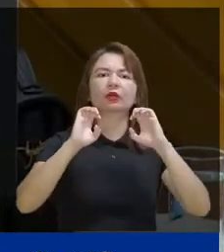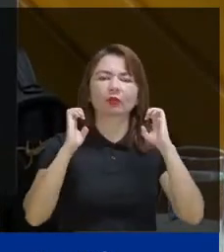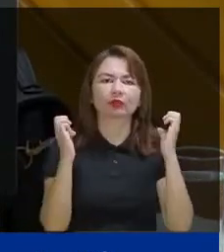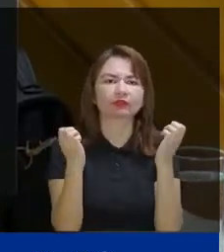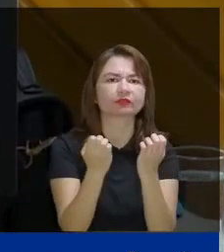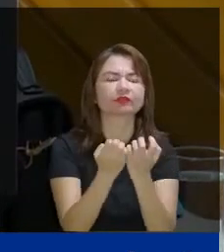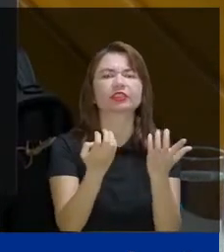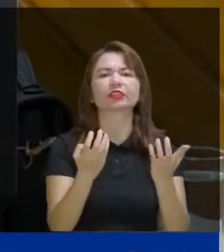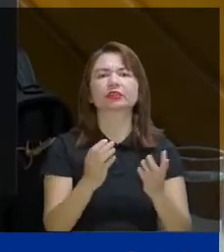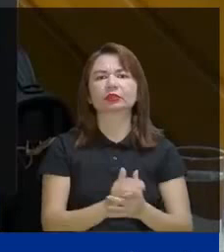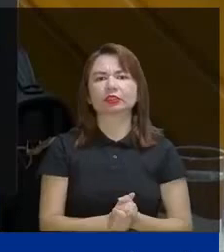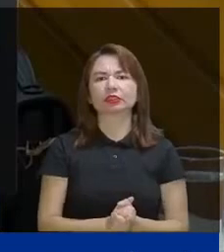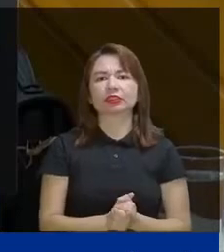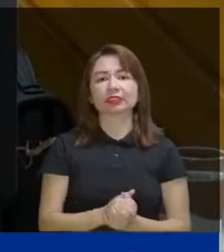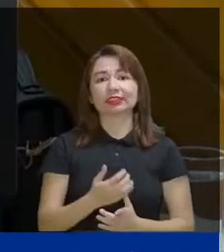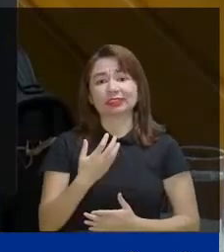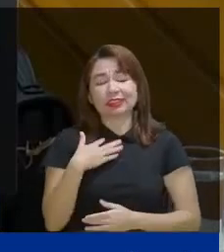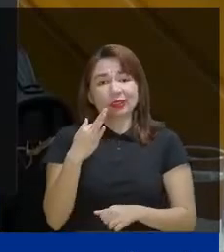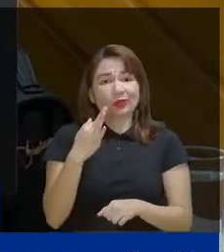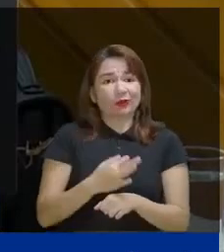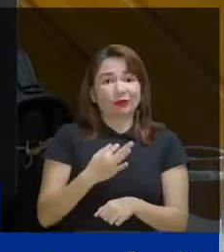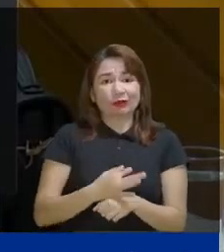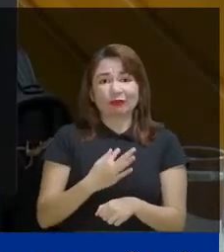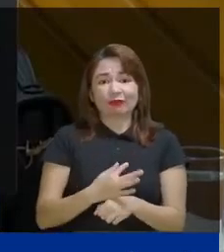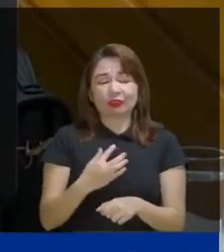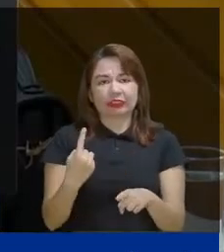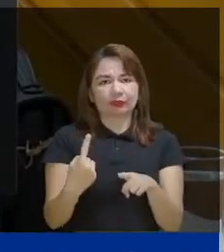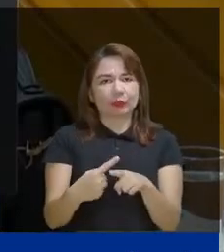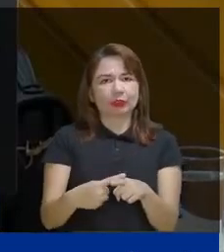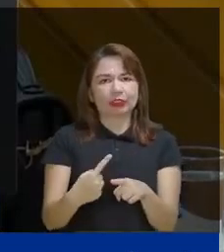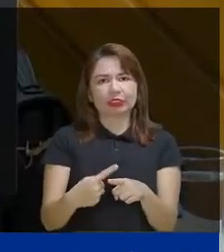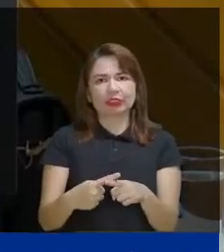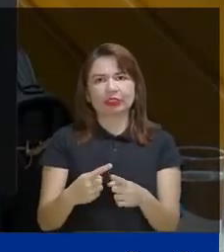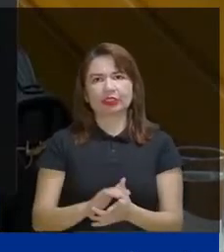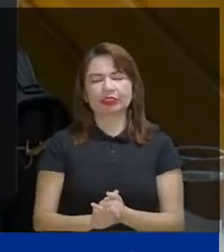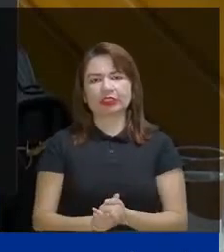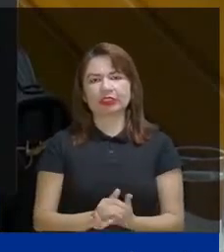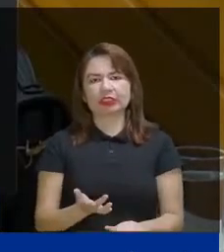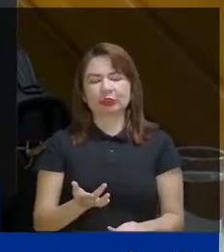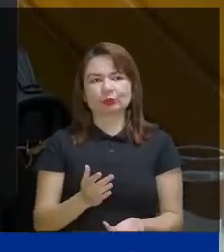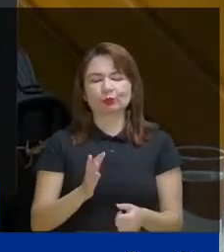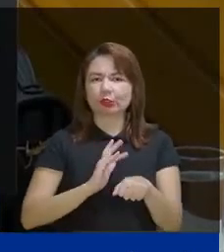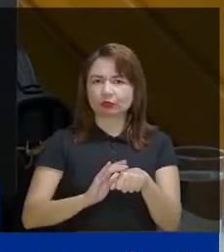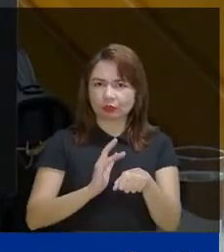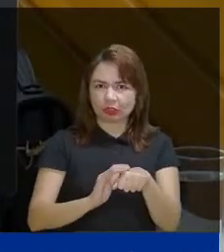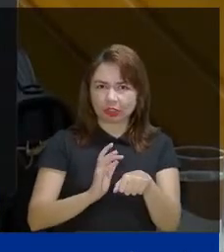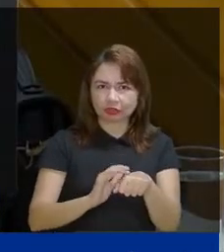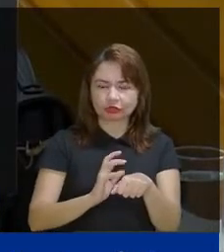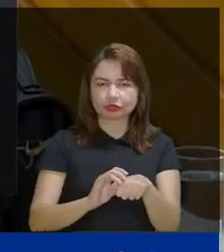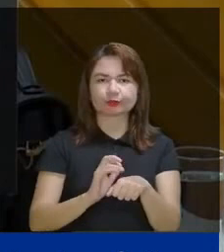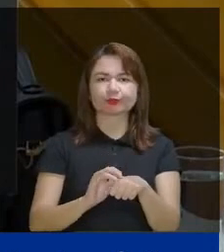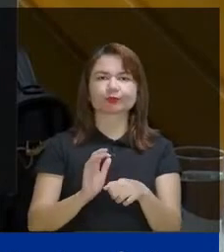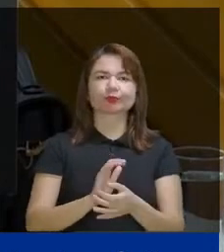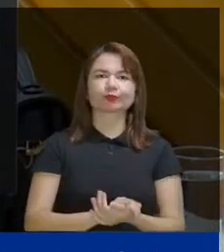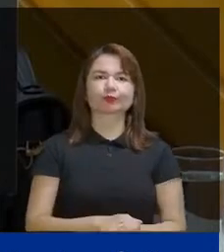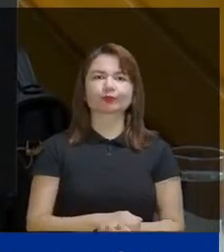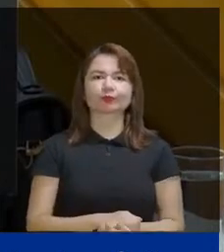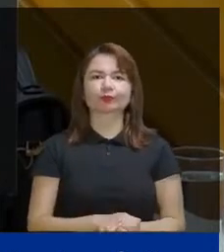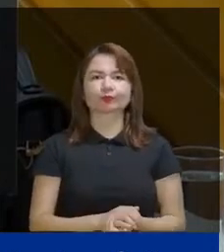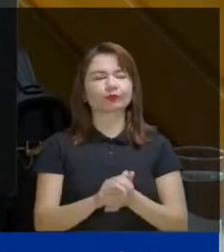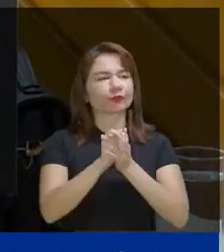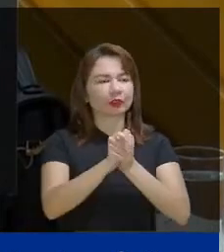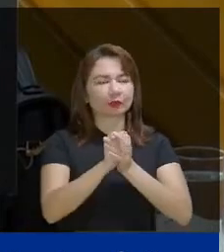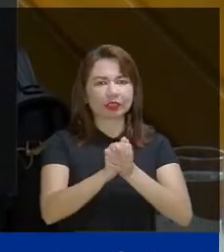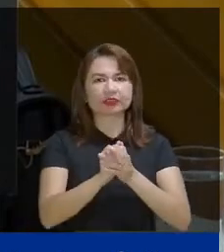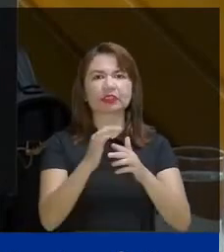né? Justificar minha ausência, que eu estava com questão de saúde mesmo, e